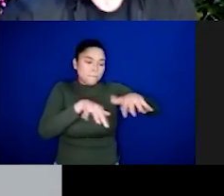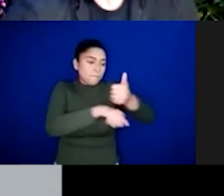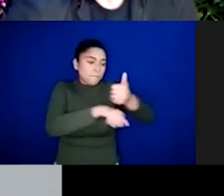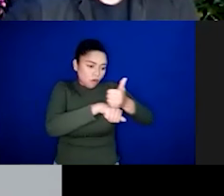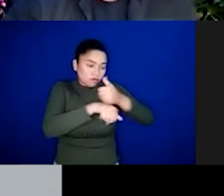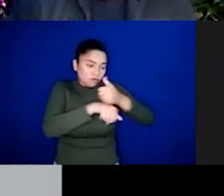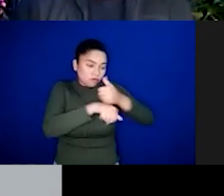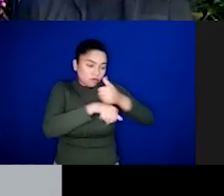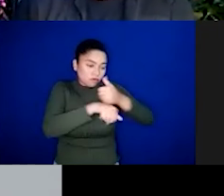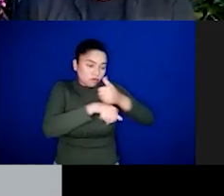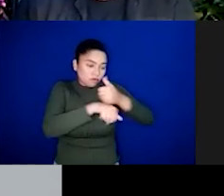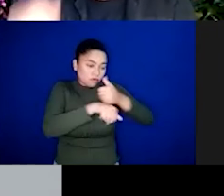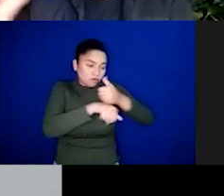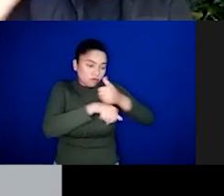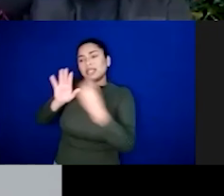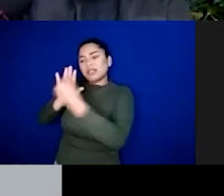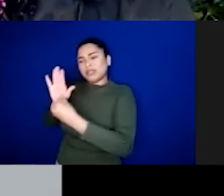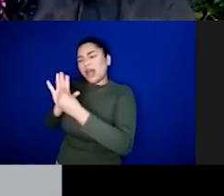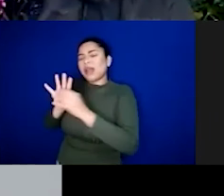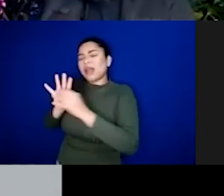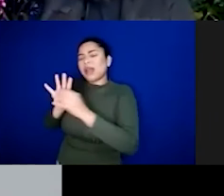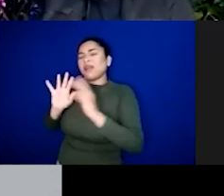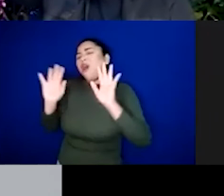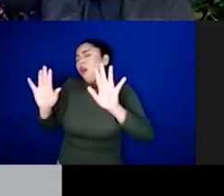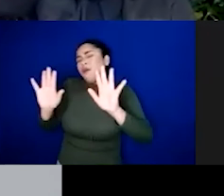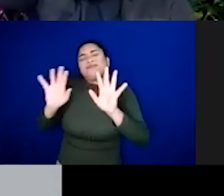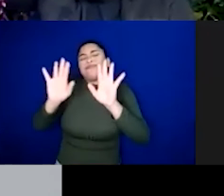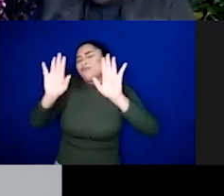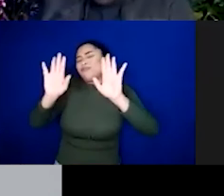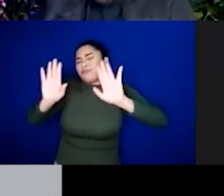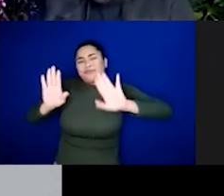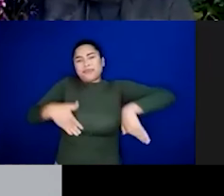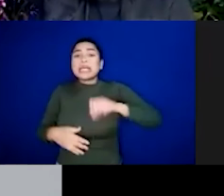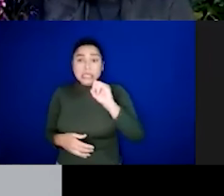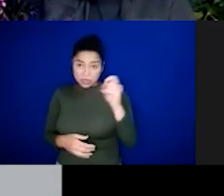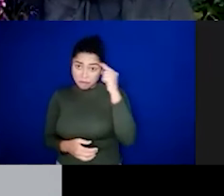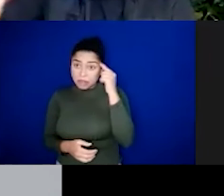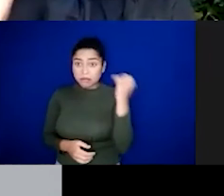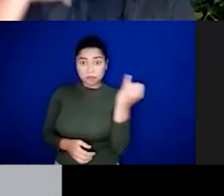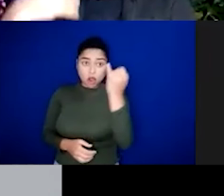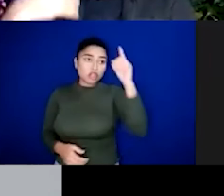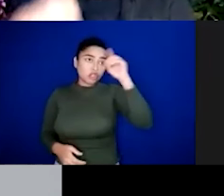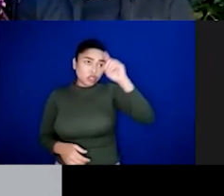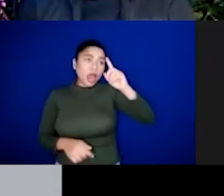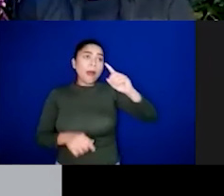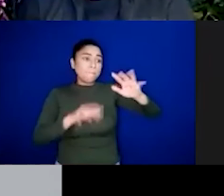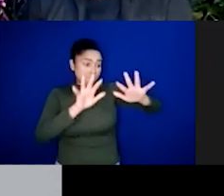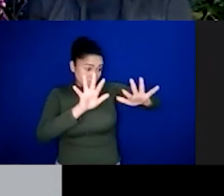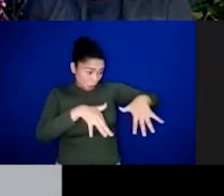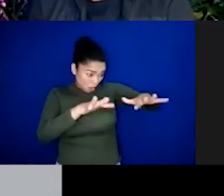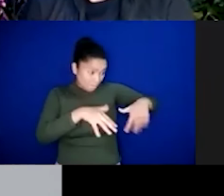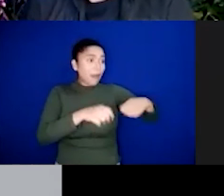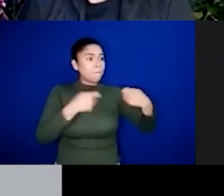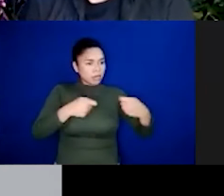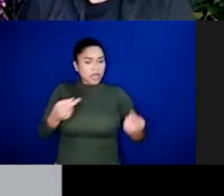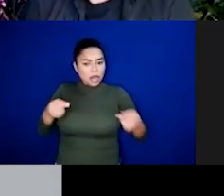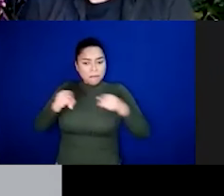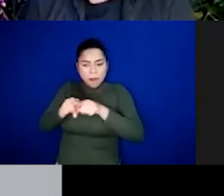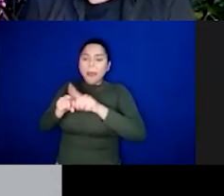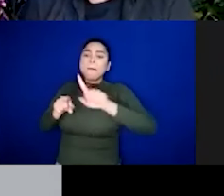as pessoas fujam dessas discussões mas se você acha relevante importante para o seu dia a dia de trabalho olhar e aprende independentemente do